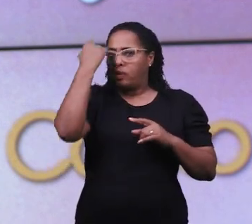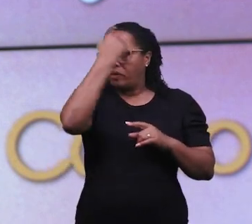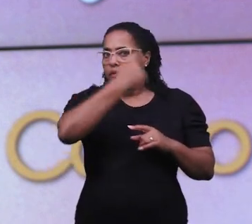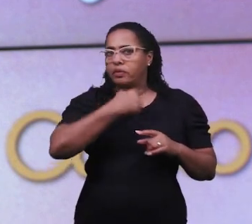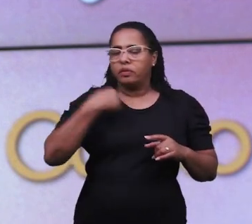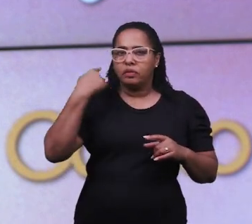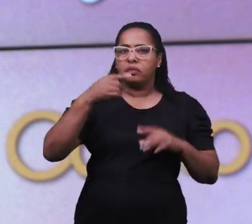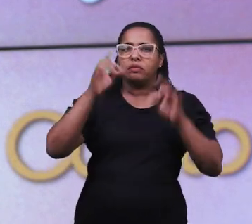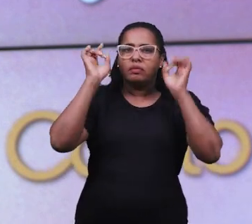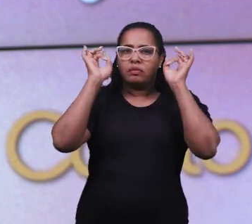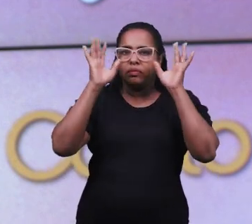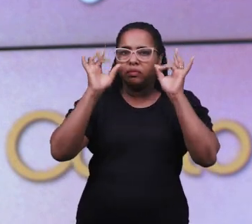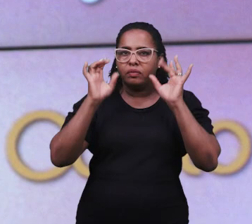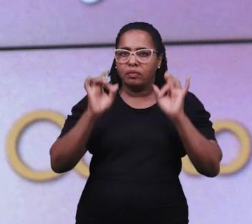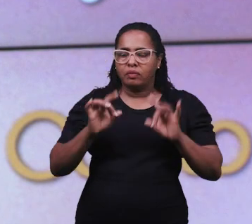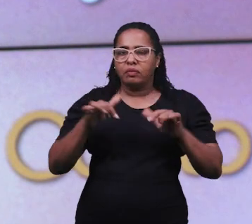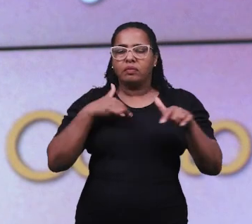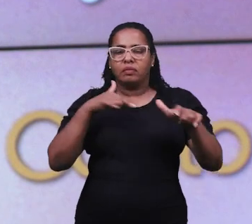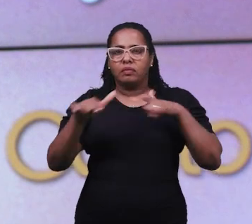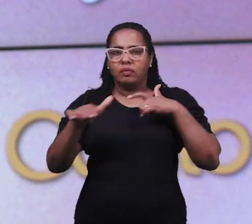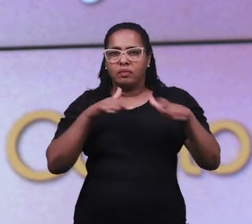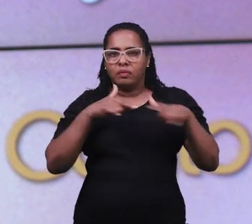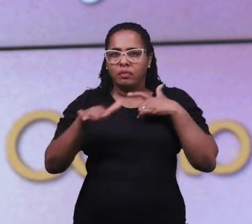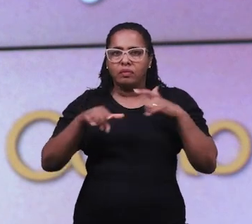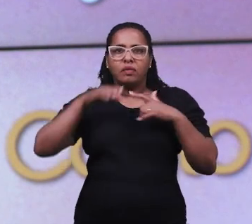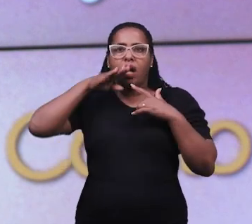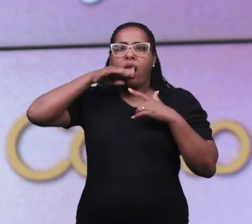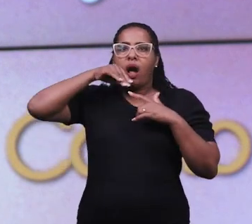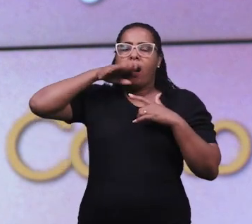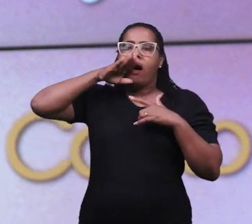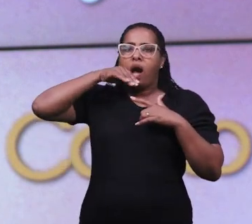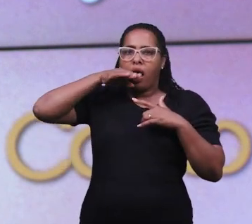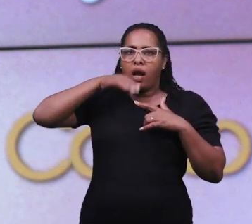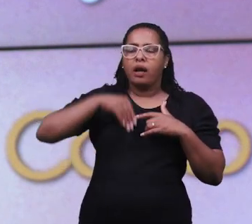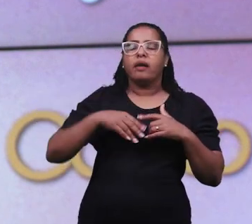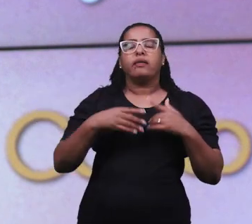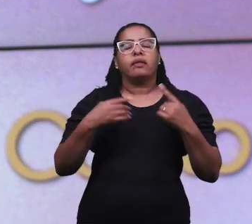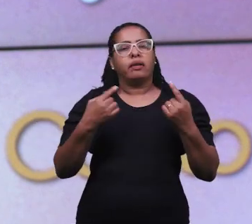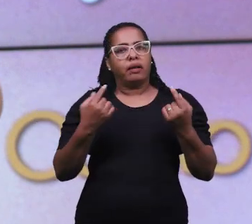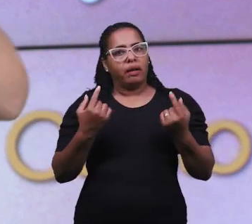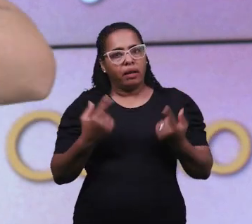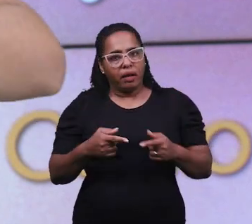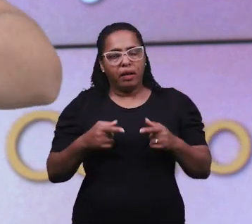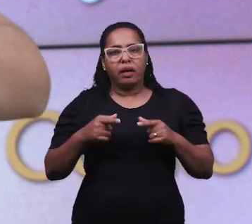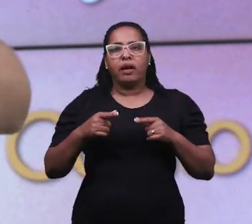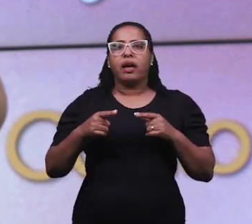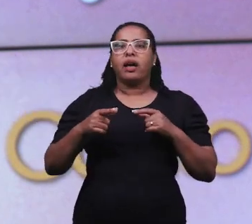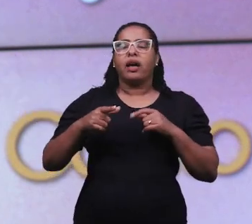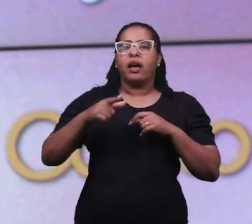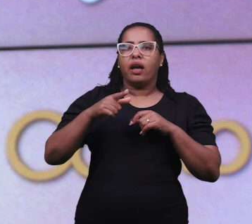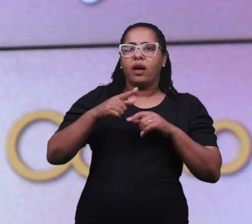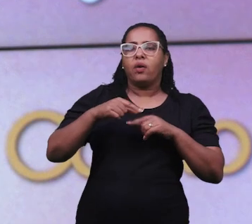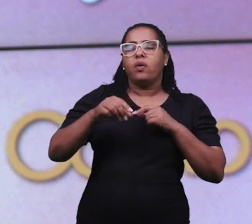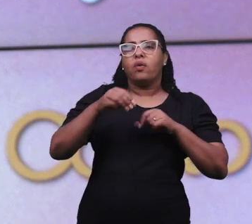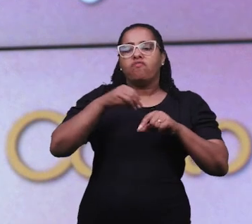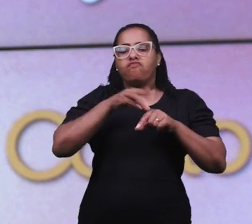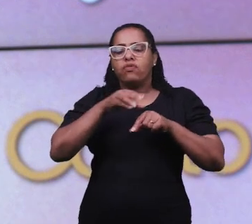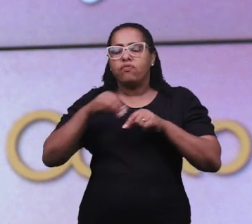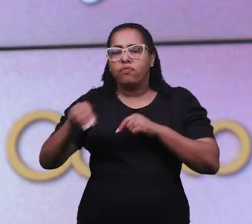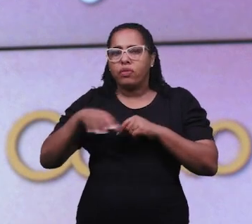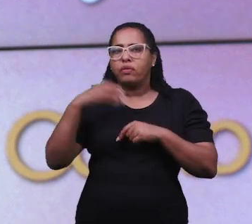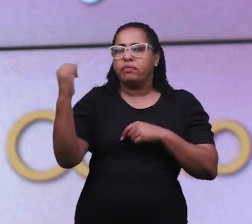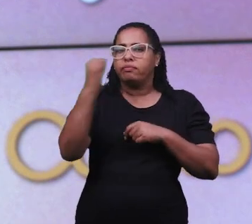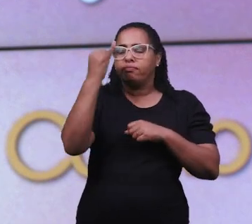facial, mas especialmente o trabalho da musculatura da língua, que é um articulador